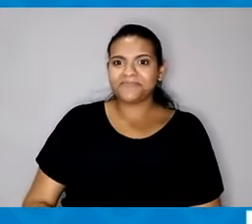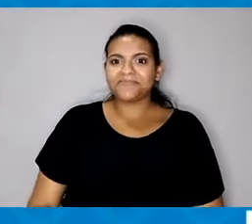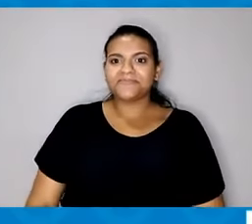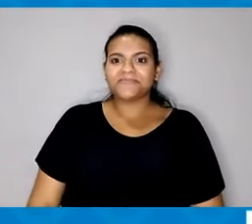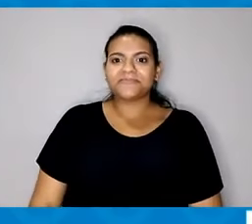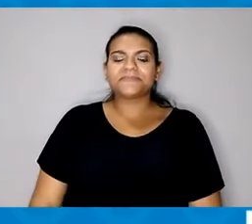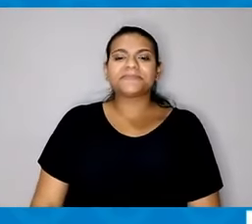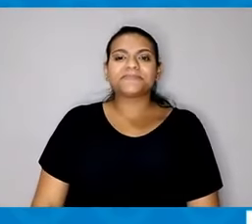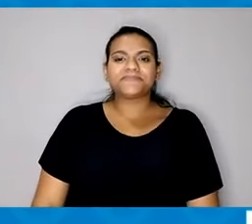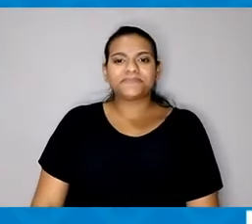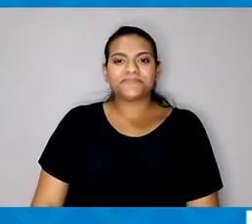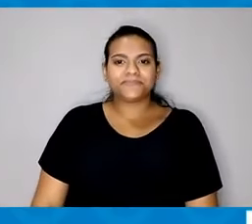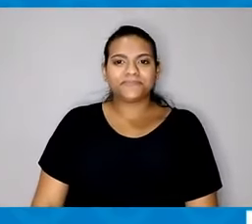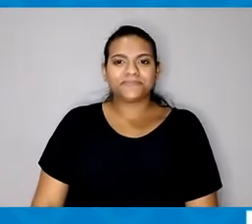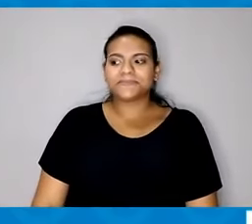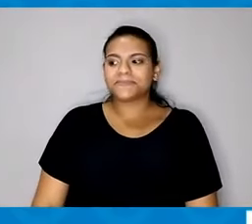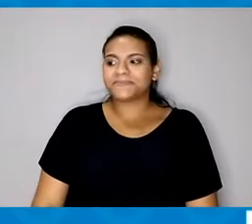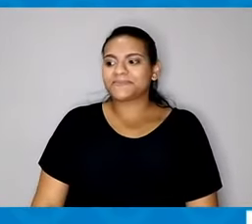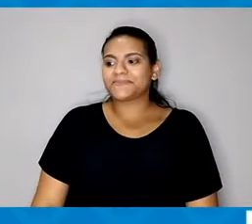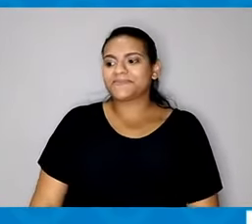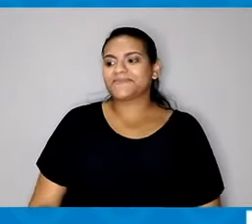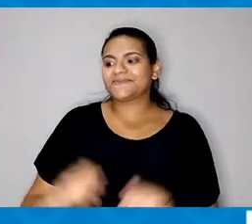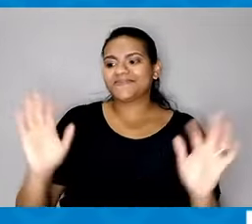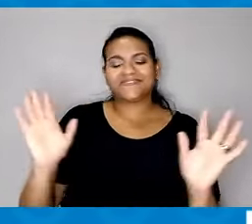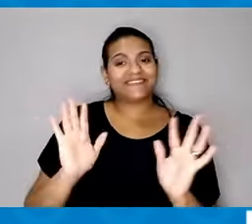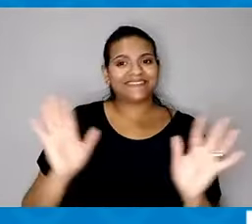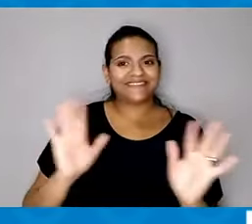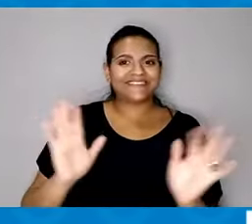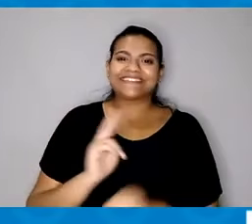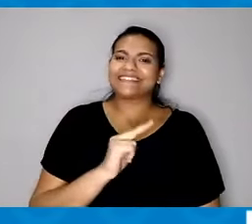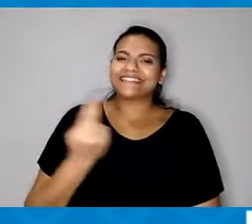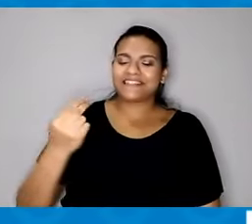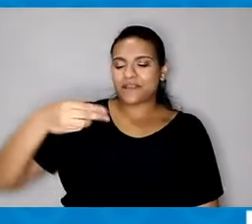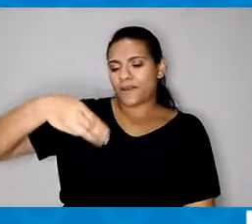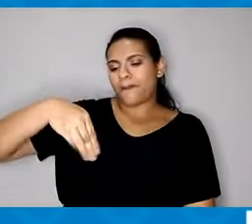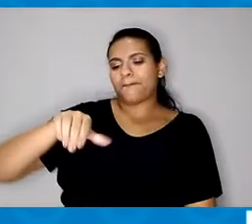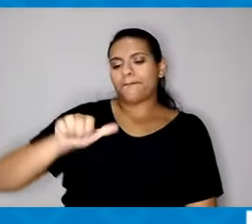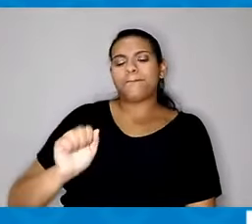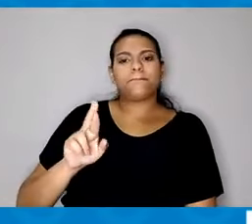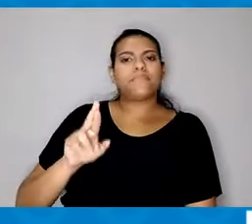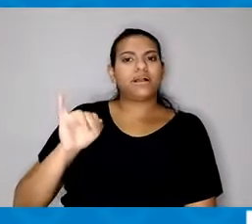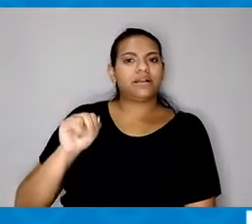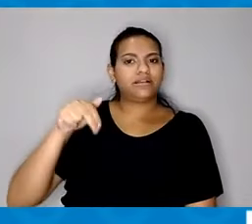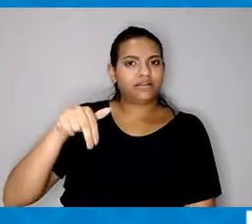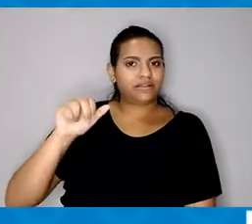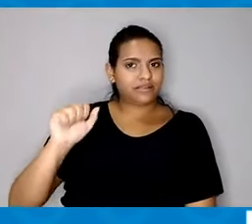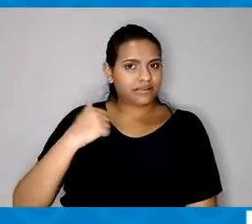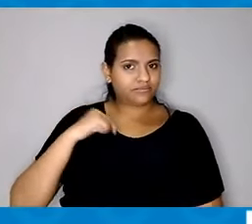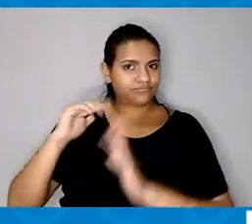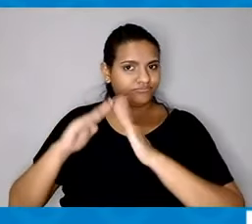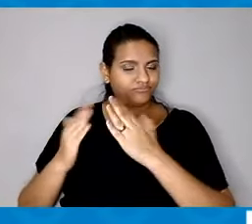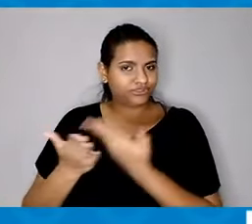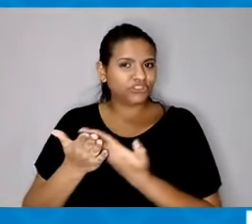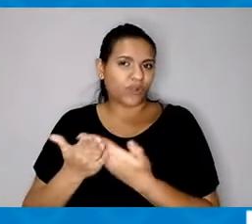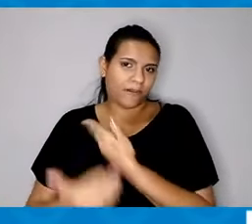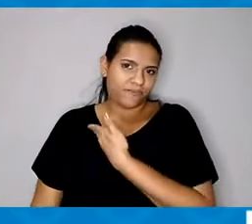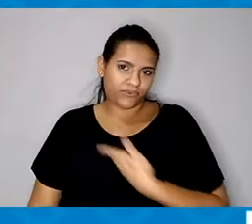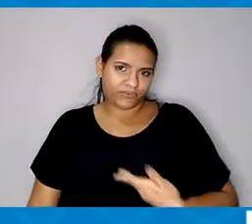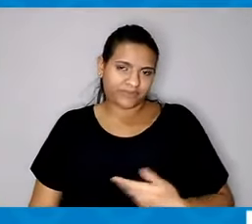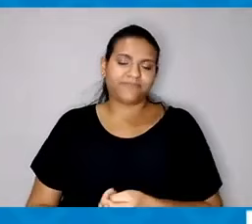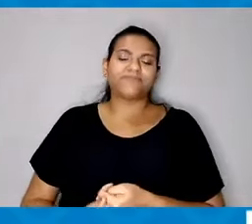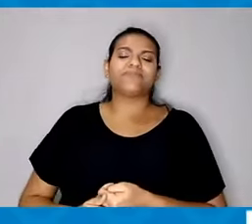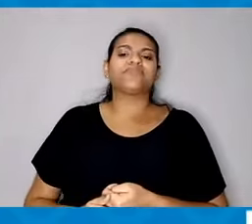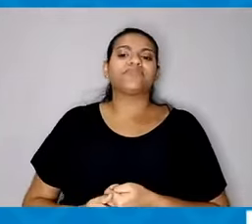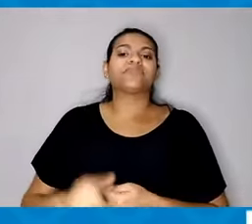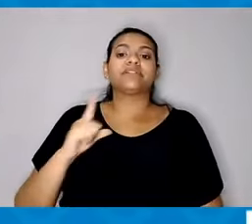Olá, meu nome é Marina e eu sou aluna do Colégio Agrícola de Palotina. No ano de 2020, juntamente com duas colegas de classe e um professor